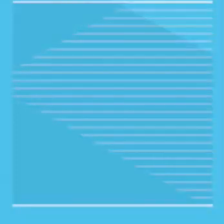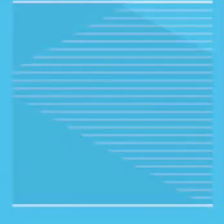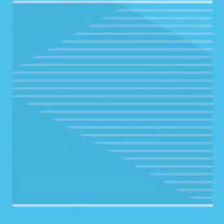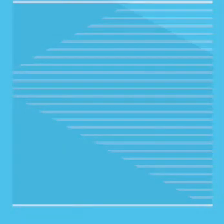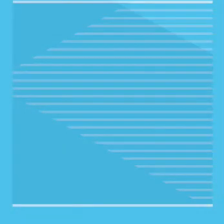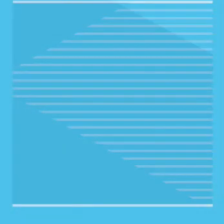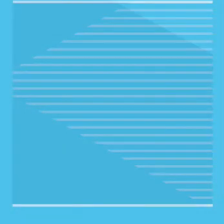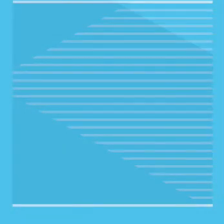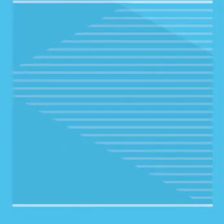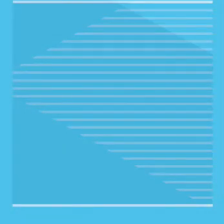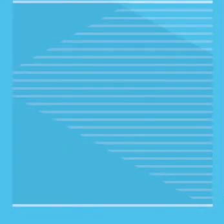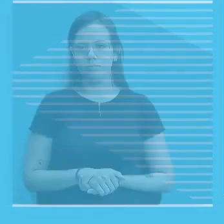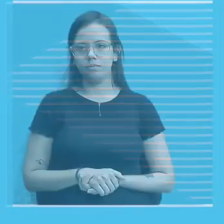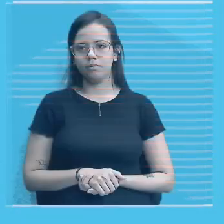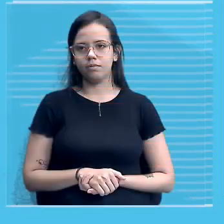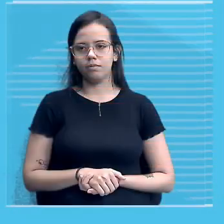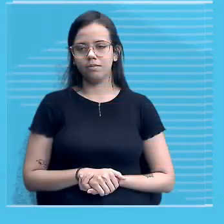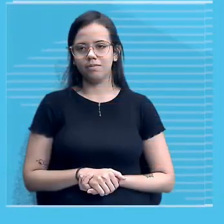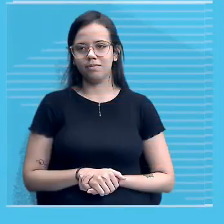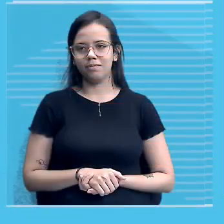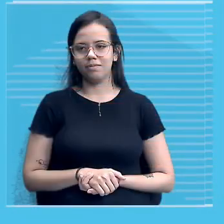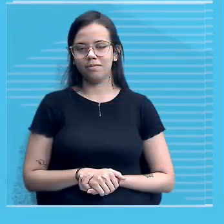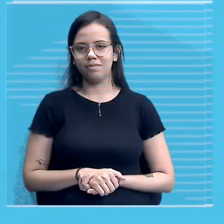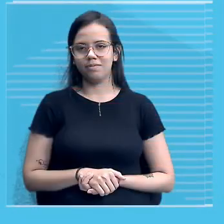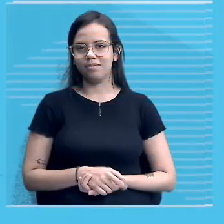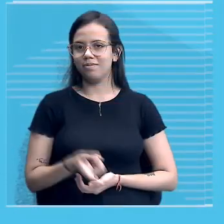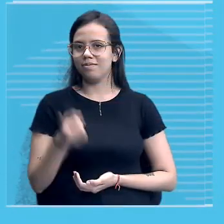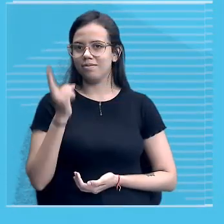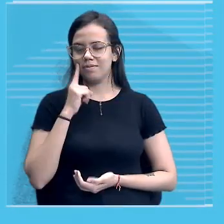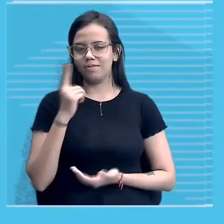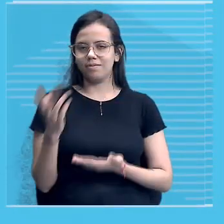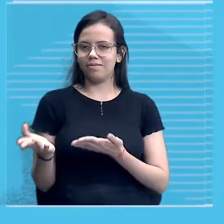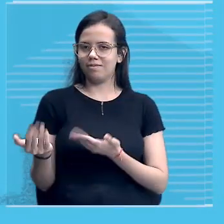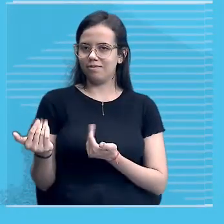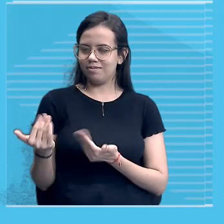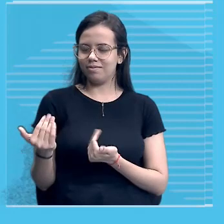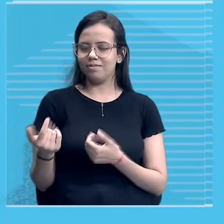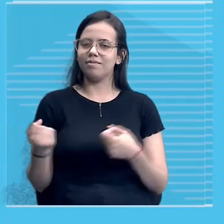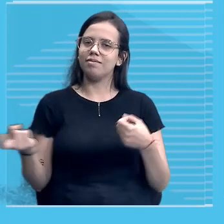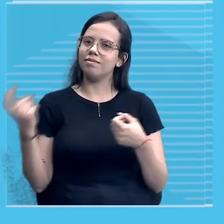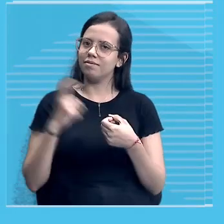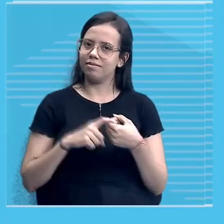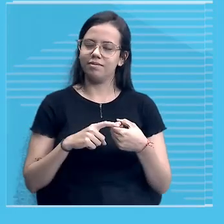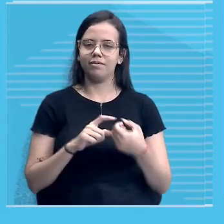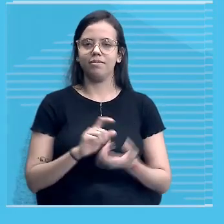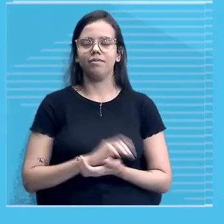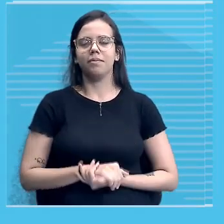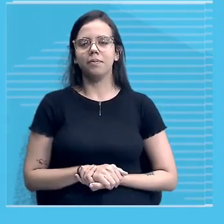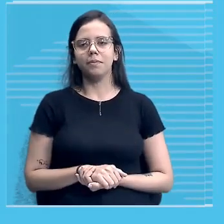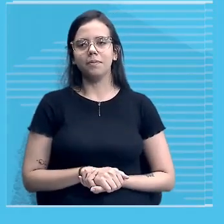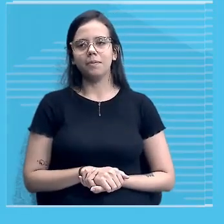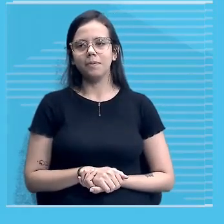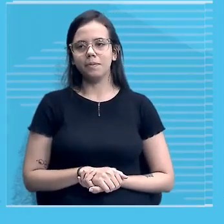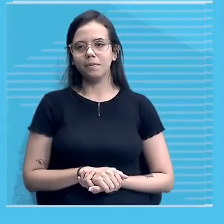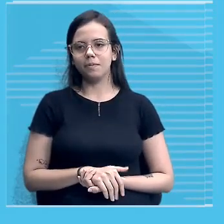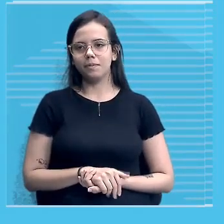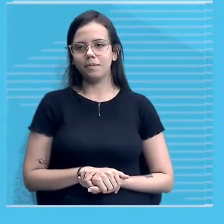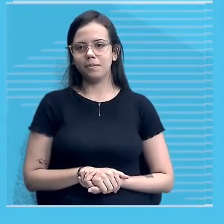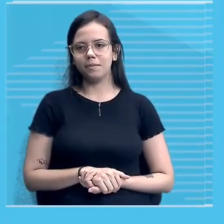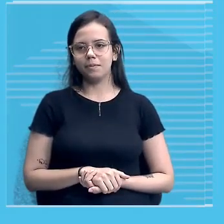e o pa Olha aí jovens voltamos beleza